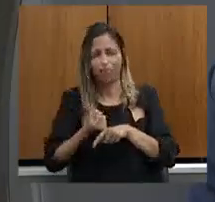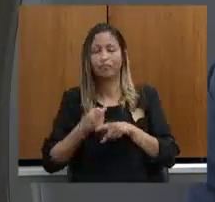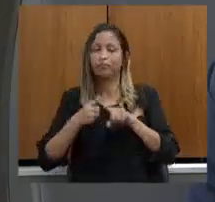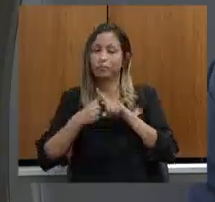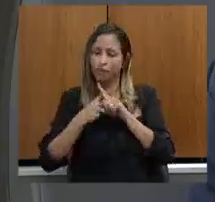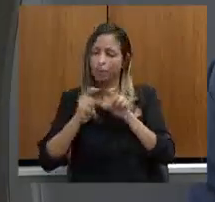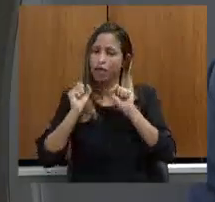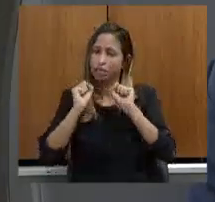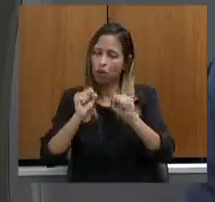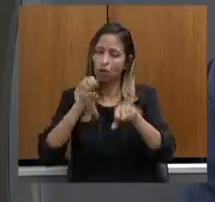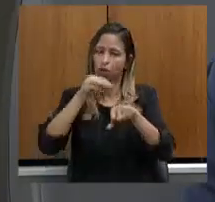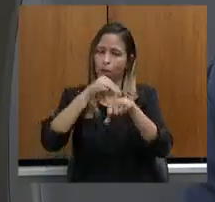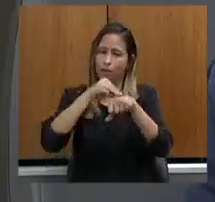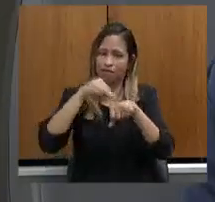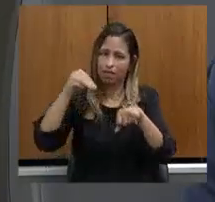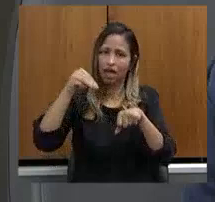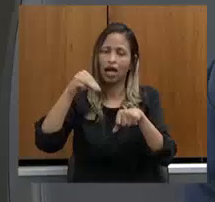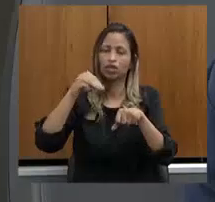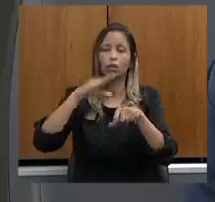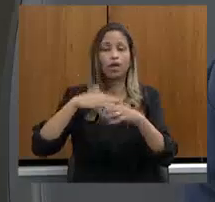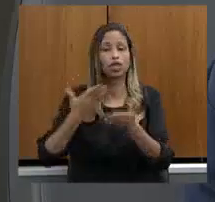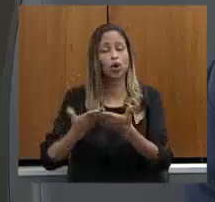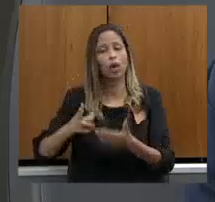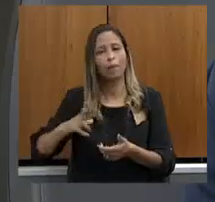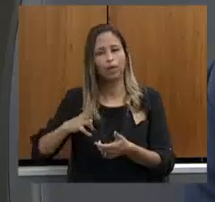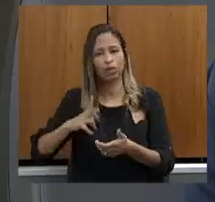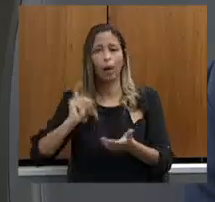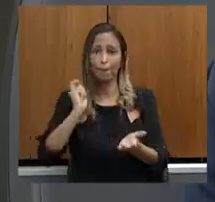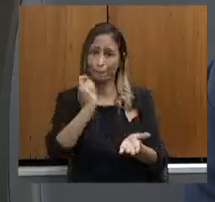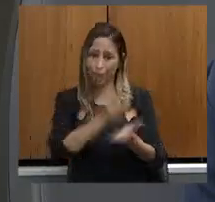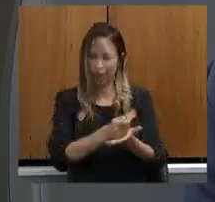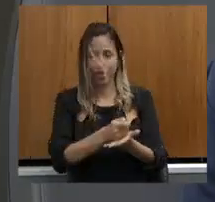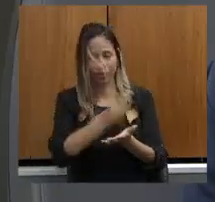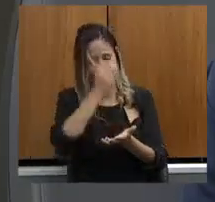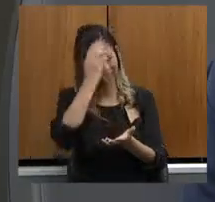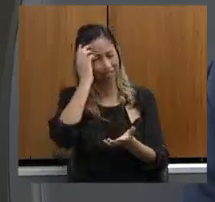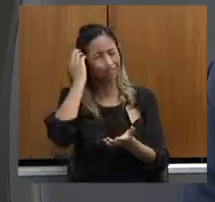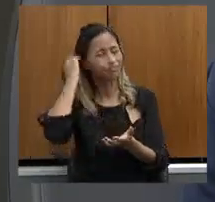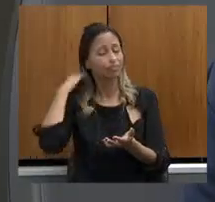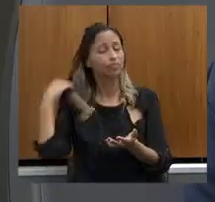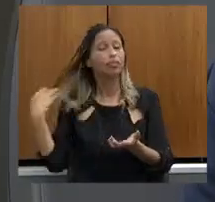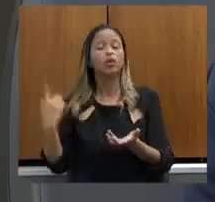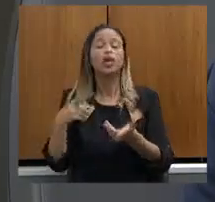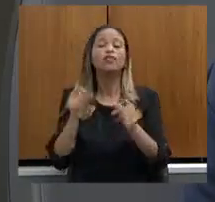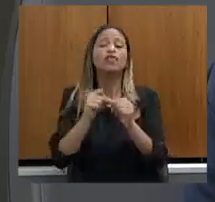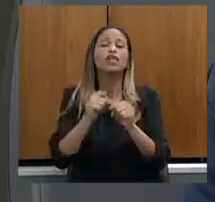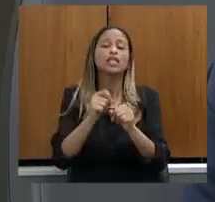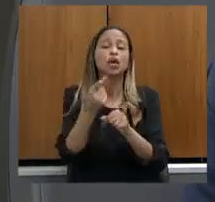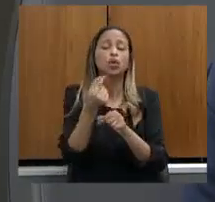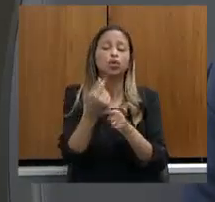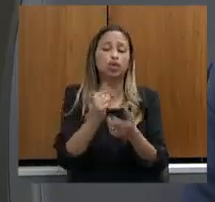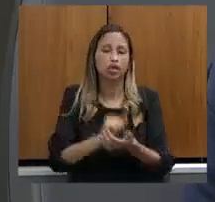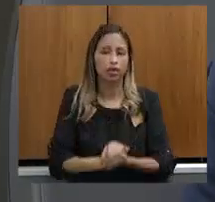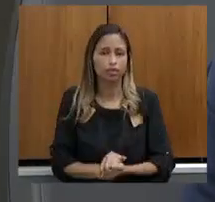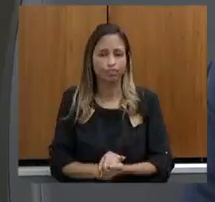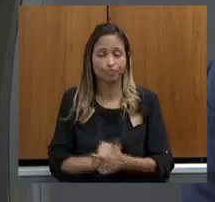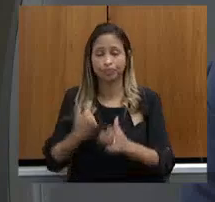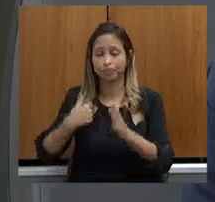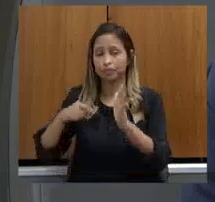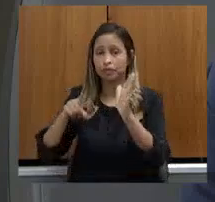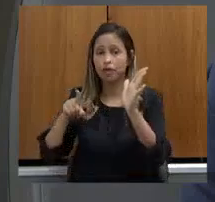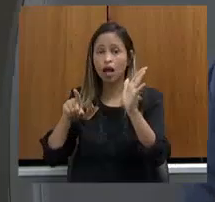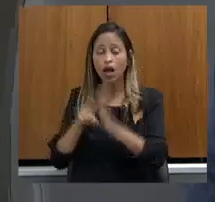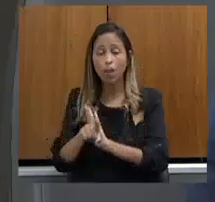poder fazer mestrado Provavelmente na escola particular Paga pelo estado que que vocês vão fazer com dinheiro essa é a minha